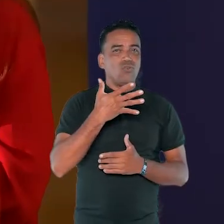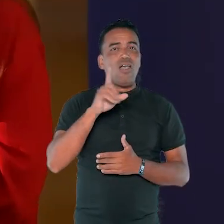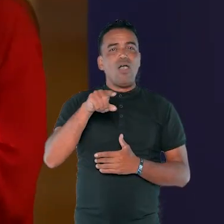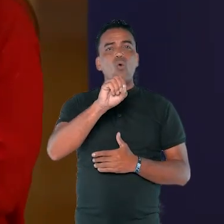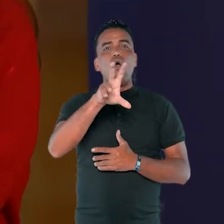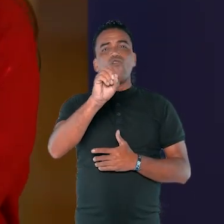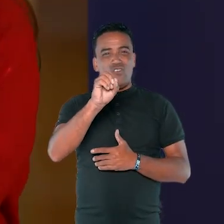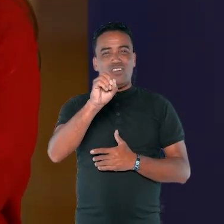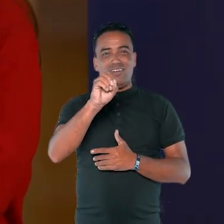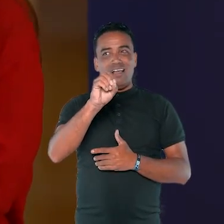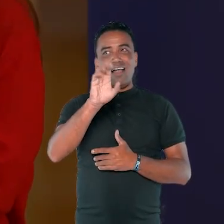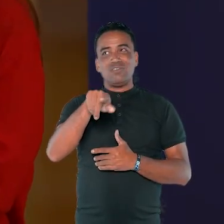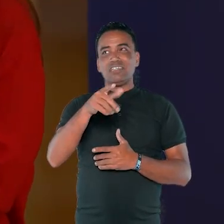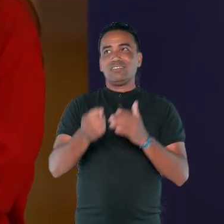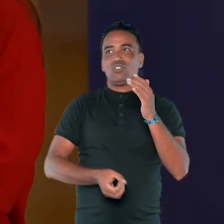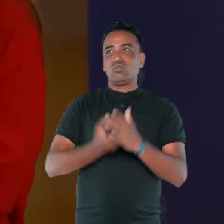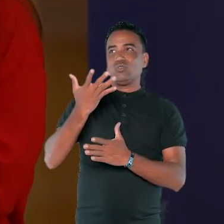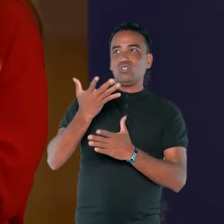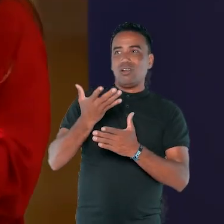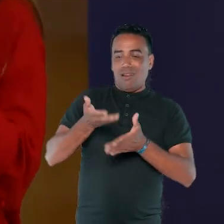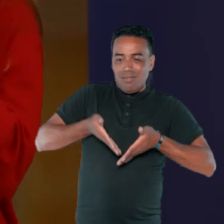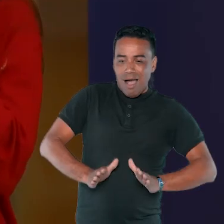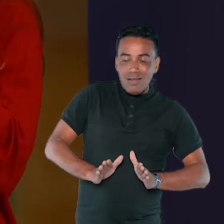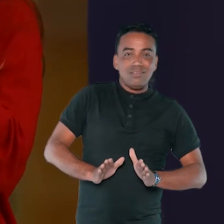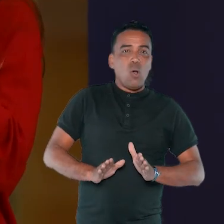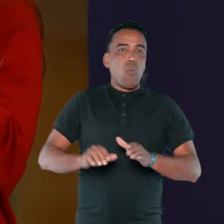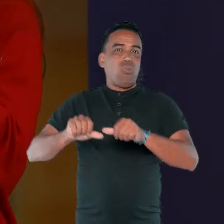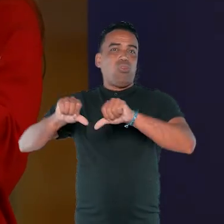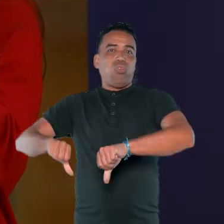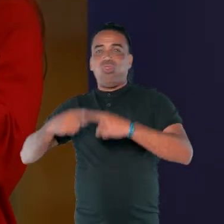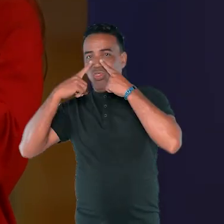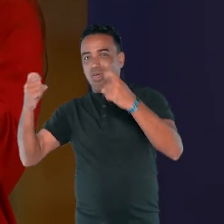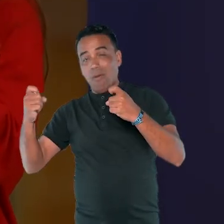ora gera e degenera, que pode ser coisa viva ou ave